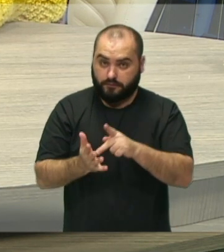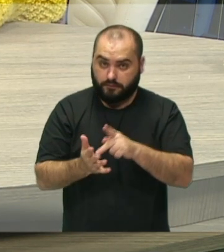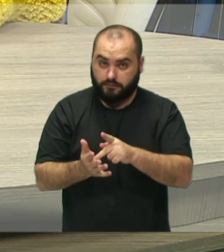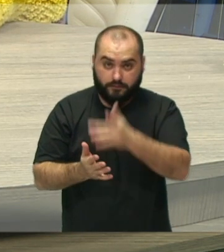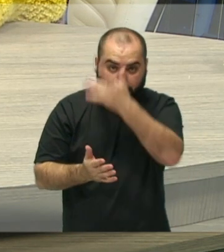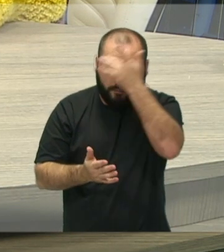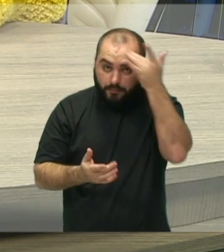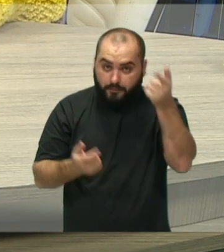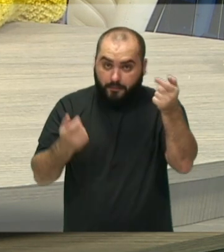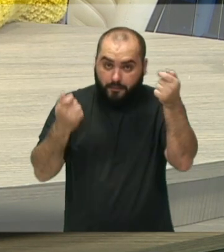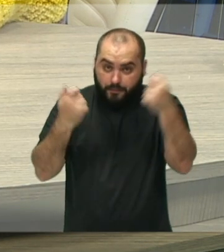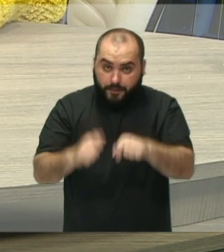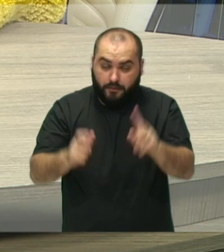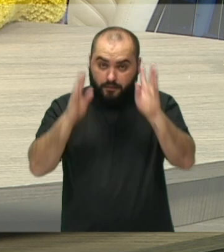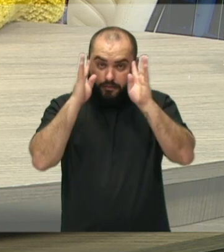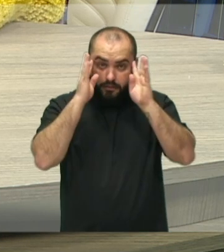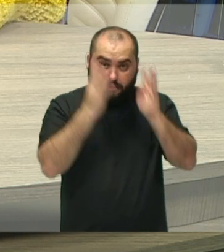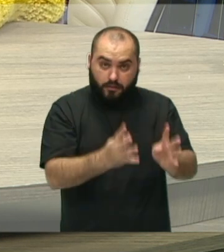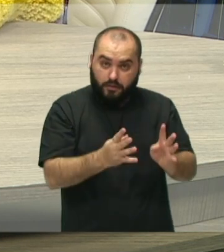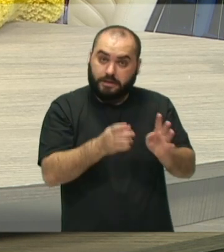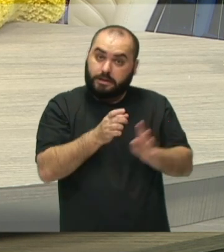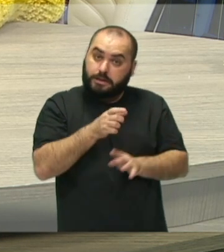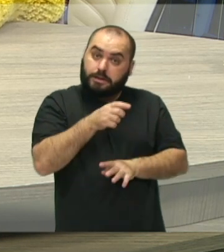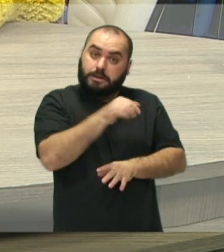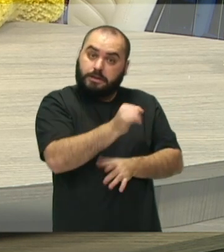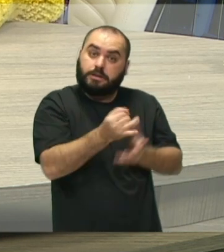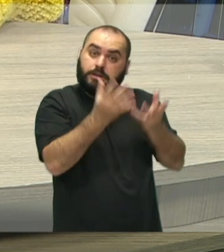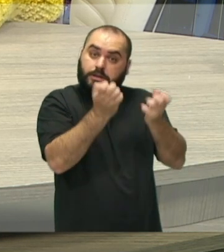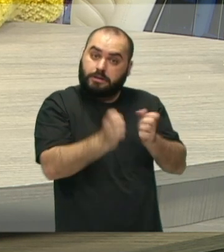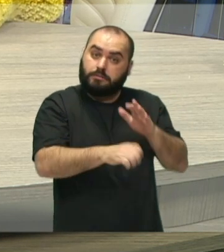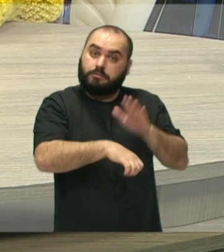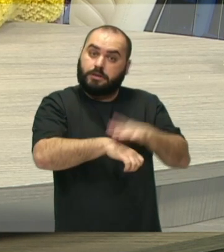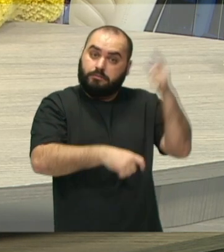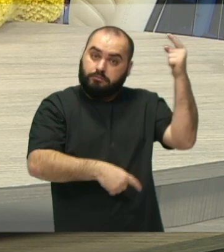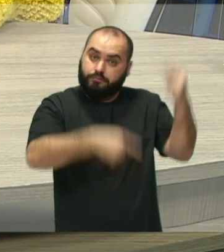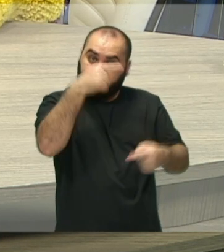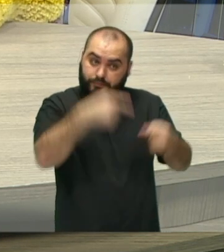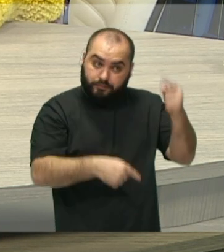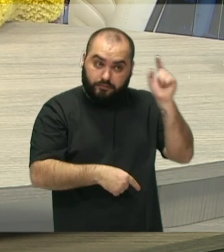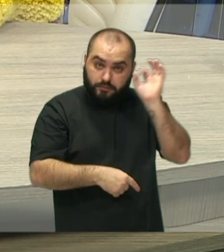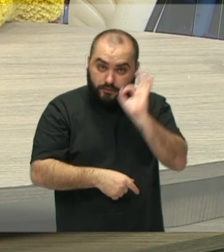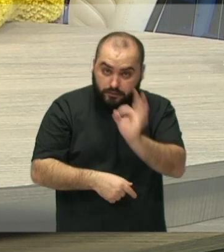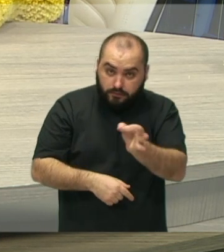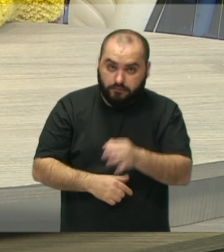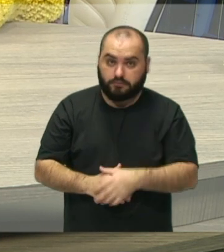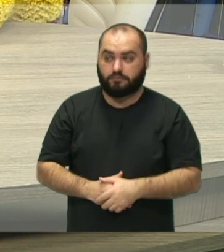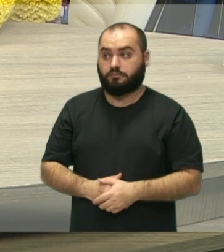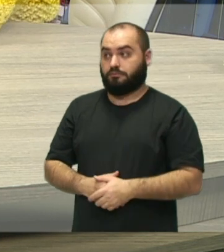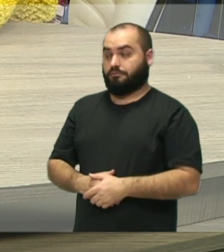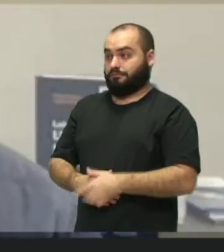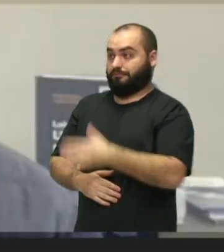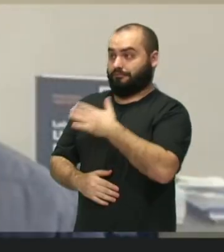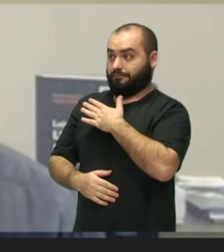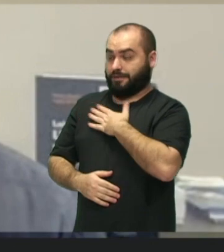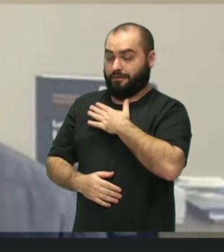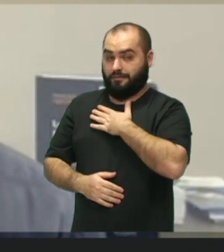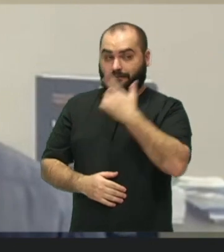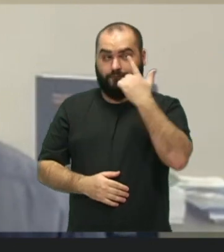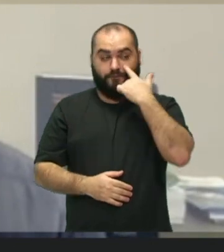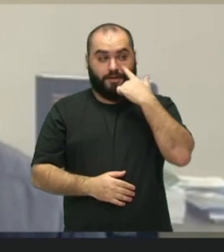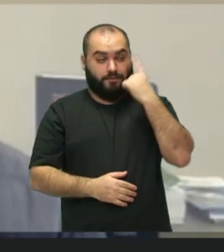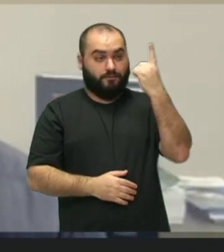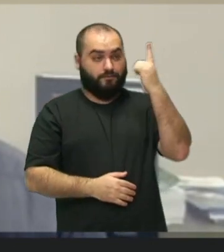pessoas precisam estar atentas se quiserem continuar competitivas no mercado. Eu não consigo imaginar uma empresa hoje com as portas